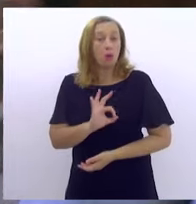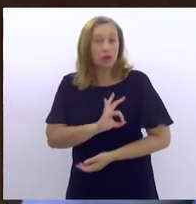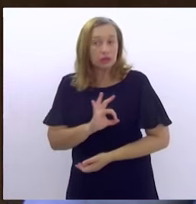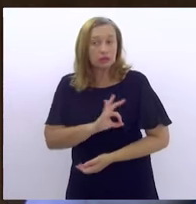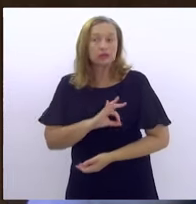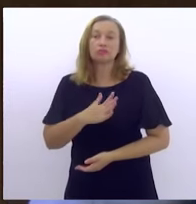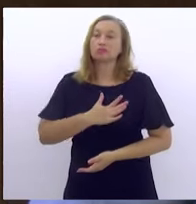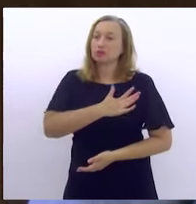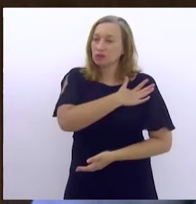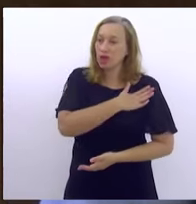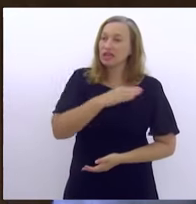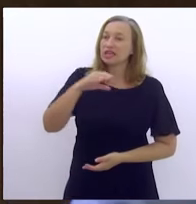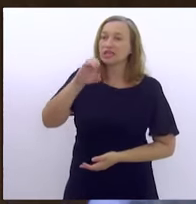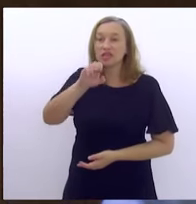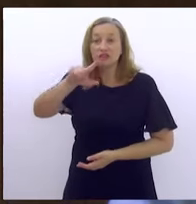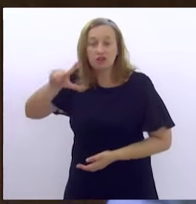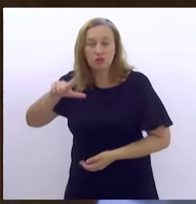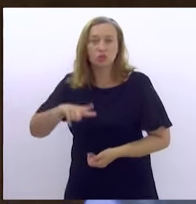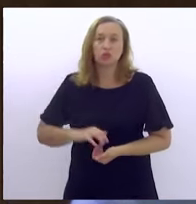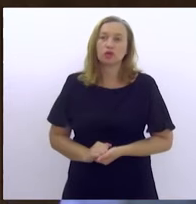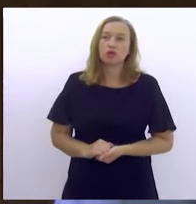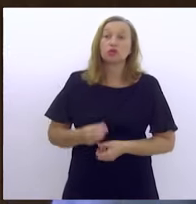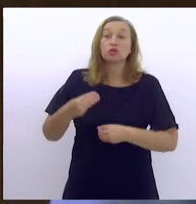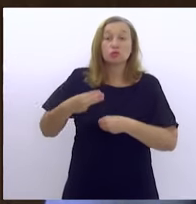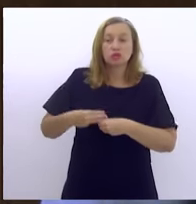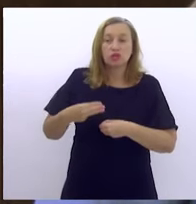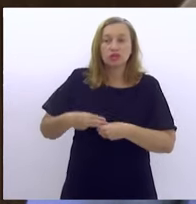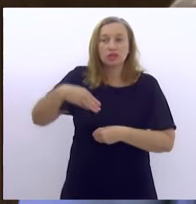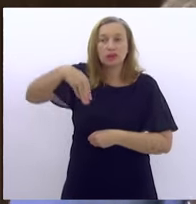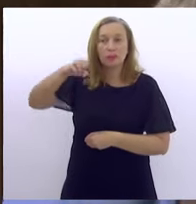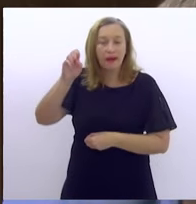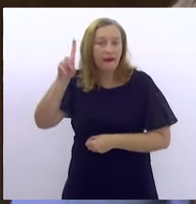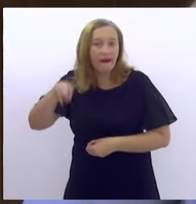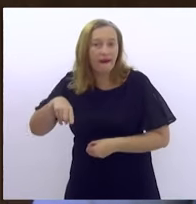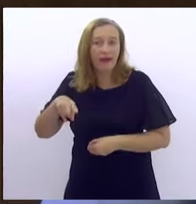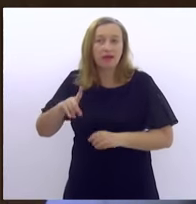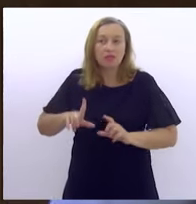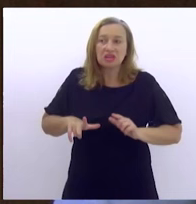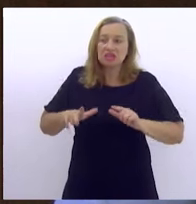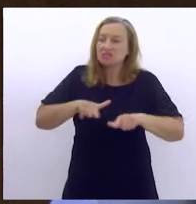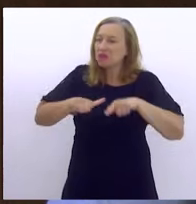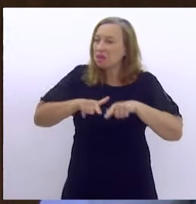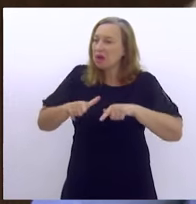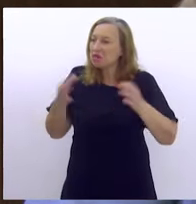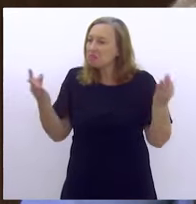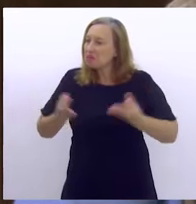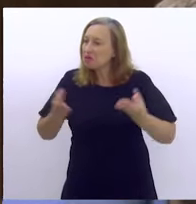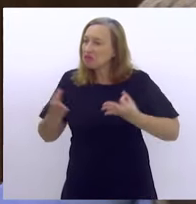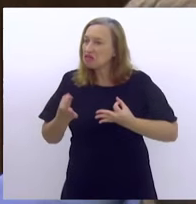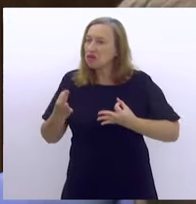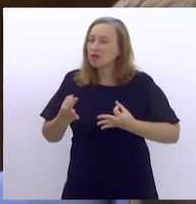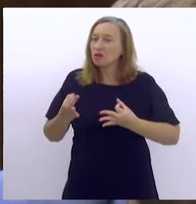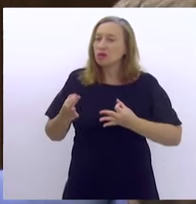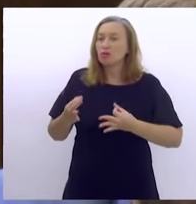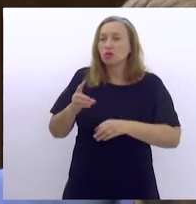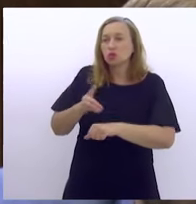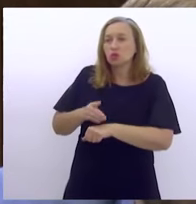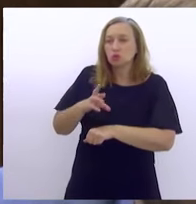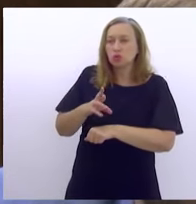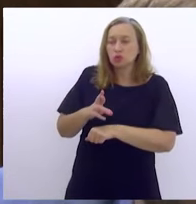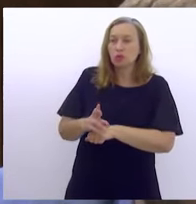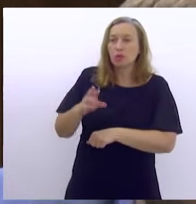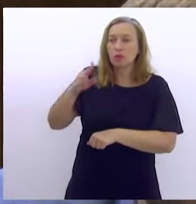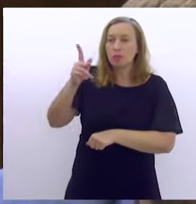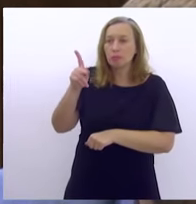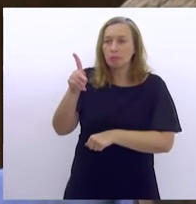Militar e a Polícia Civil do município de Macaé por essa atuação na pessoa do Dr. Pedro Emílio e dizer